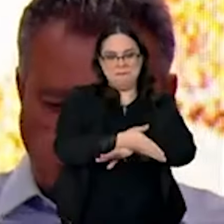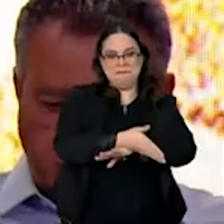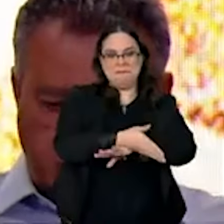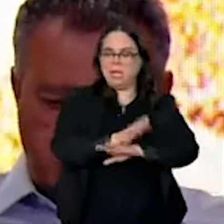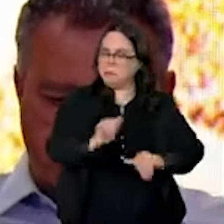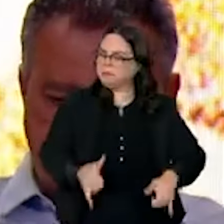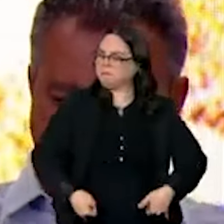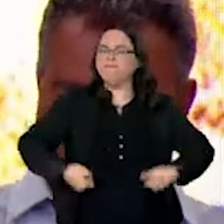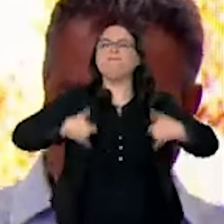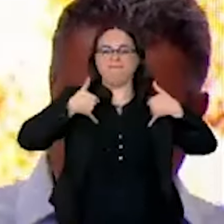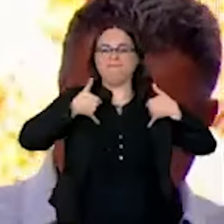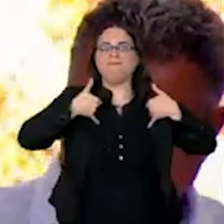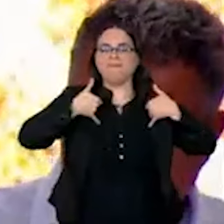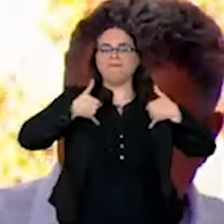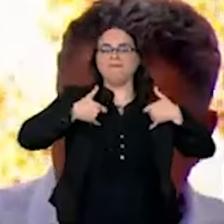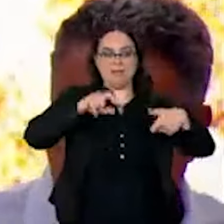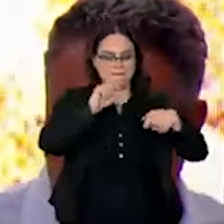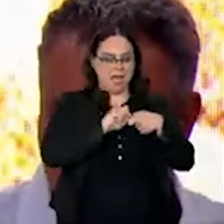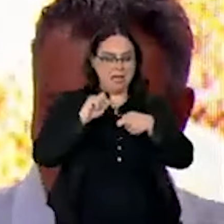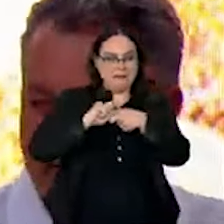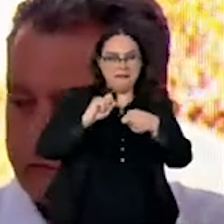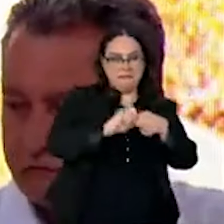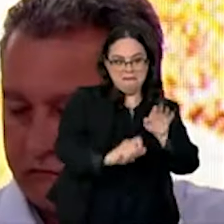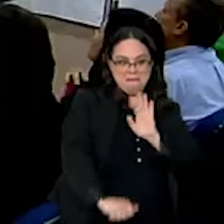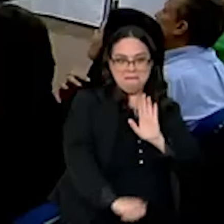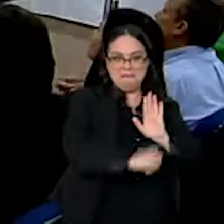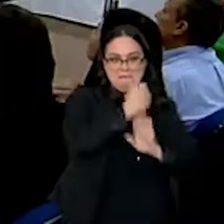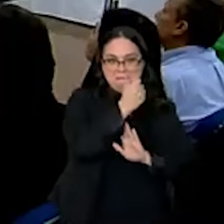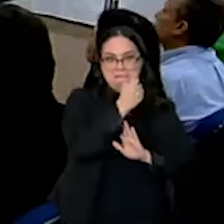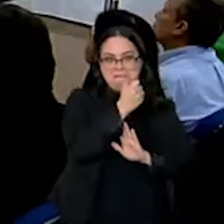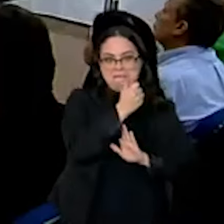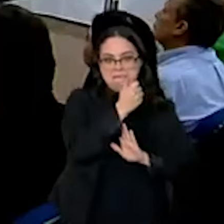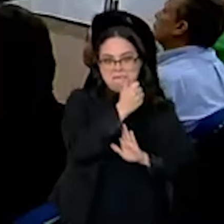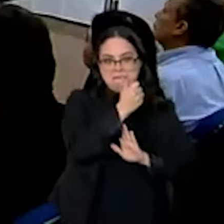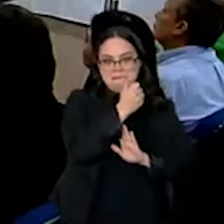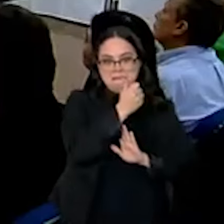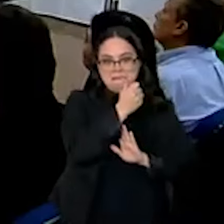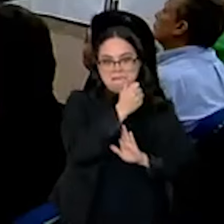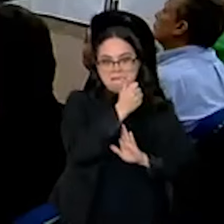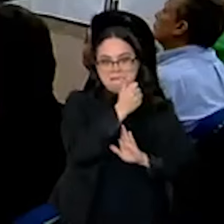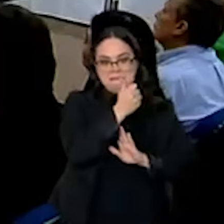Estou orgulhoso de ter feito a primeira